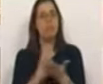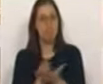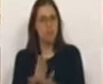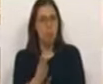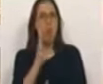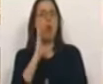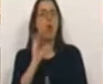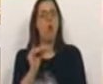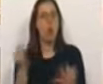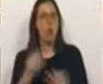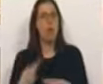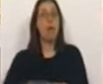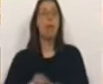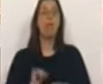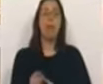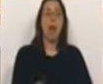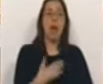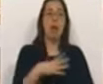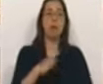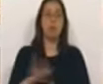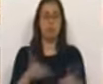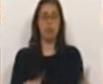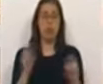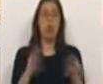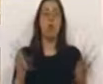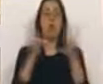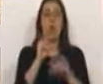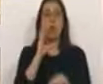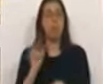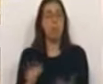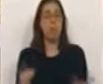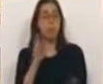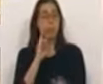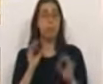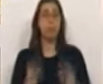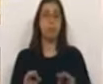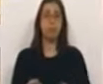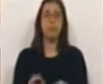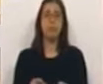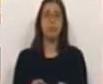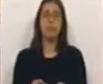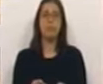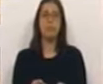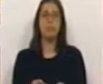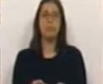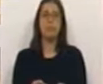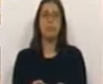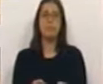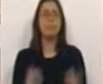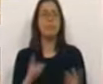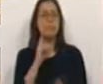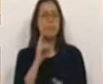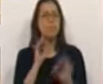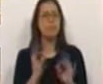que garante a presença do interesse nacional na estratégia do novo banco e até que garante a própria e